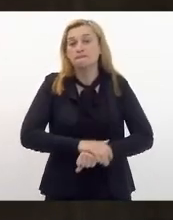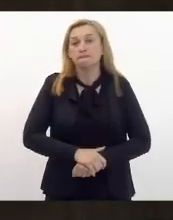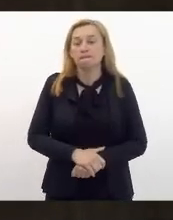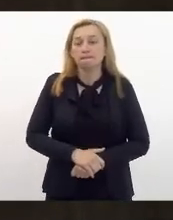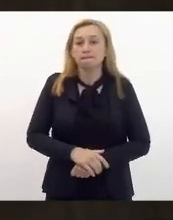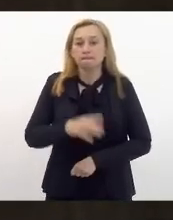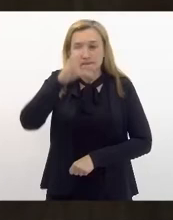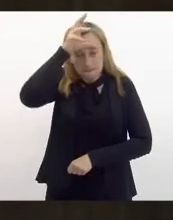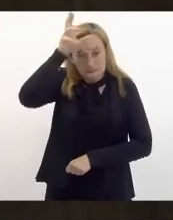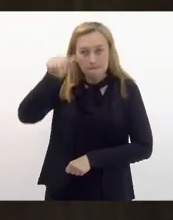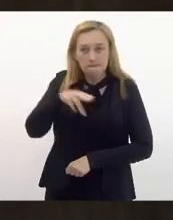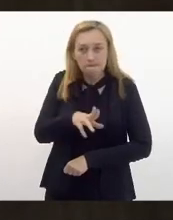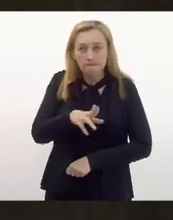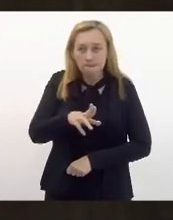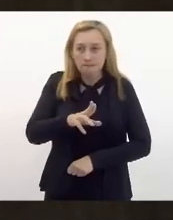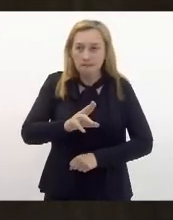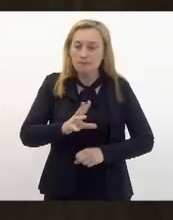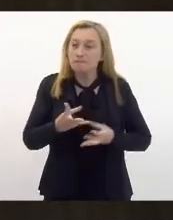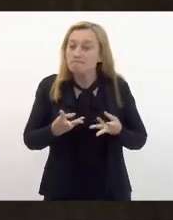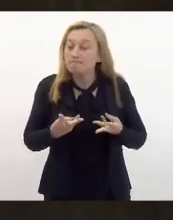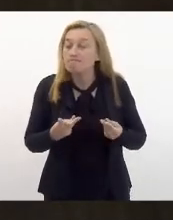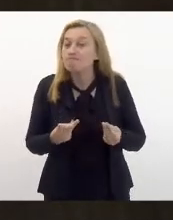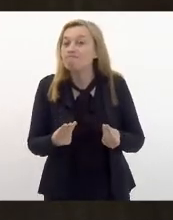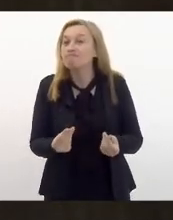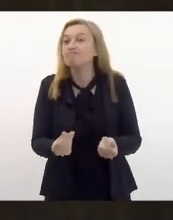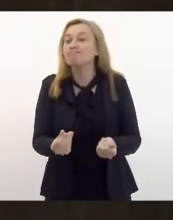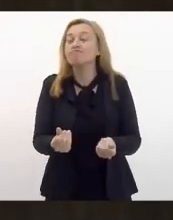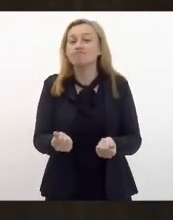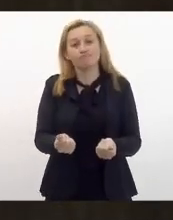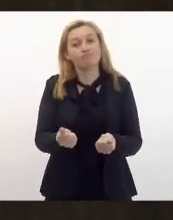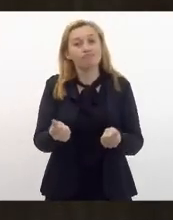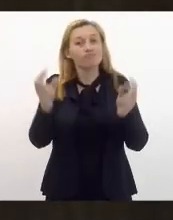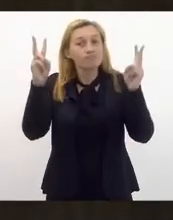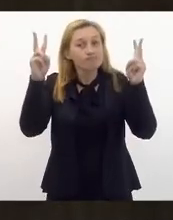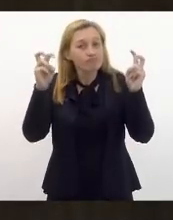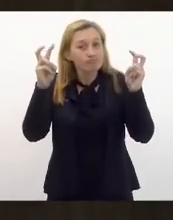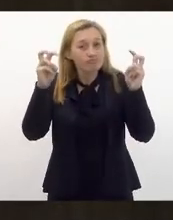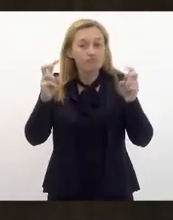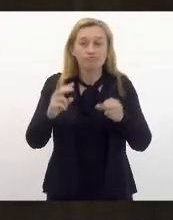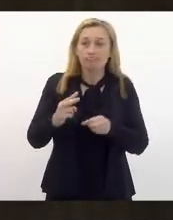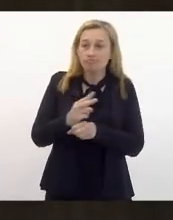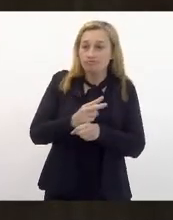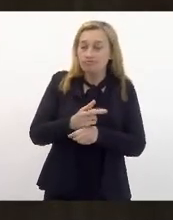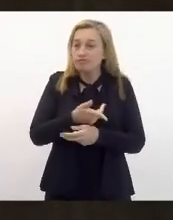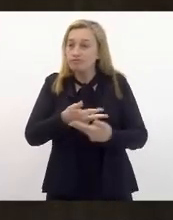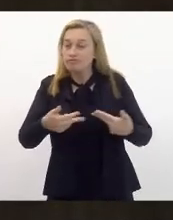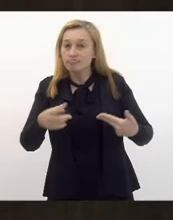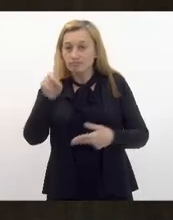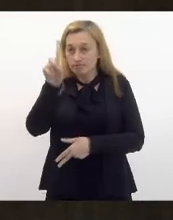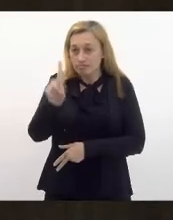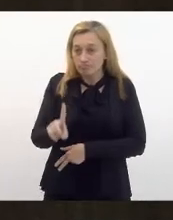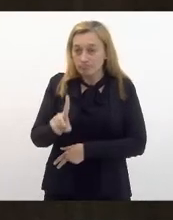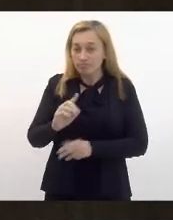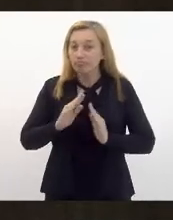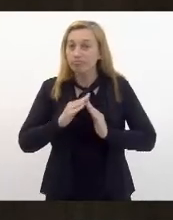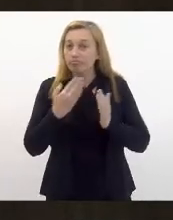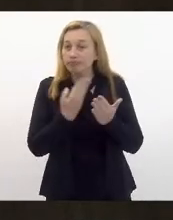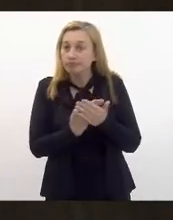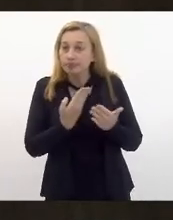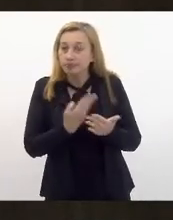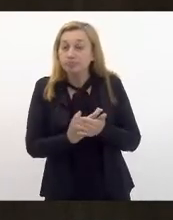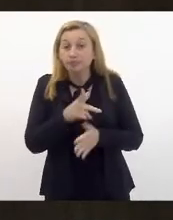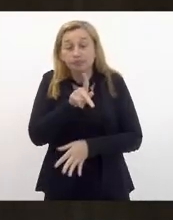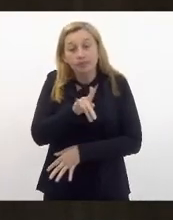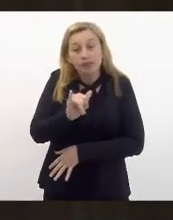essa azul eu venho me sensibilizando muito com essa questão fui procurada por diretores de escolas